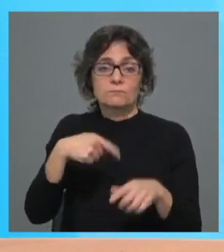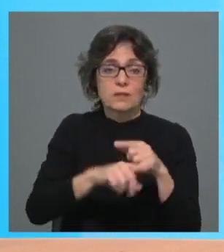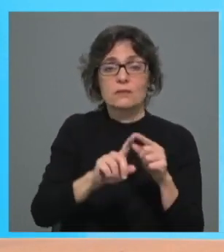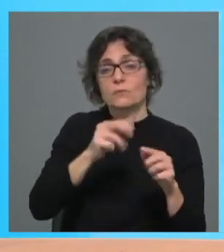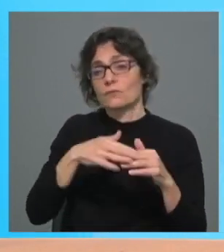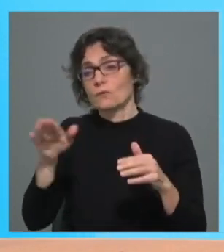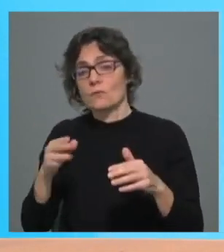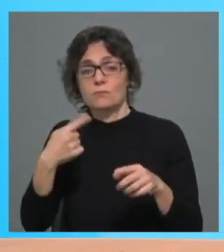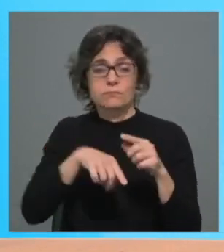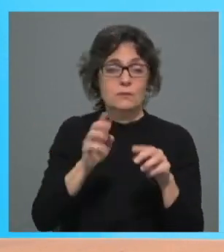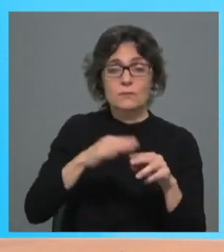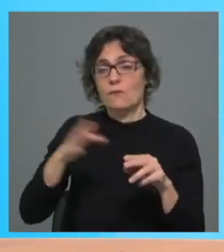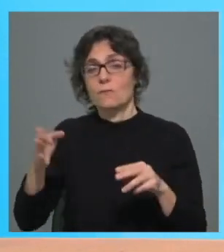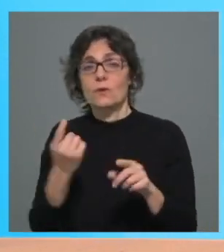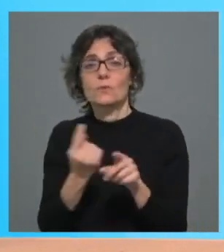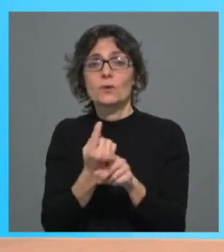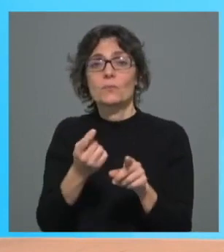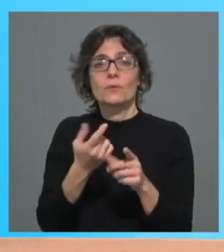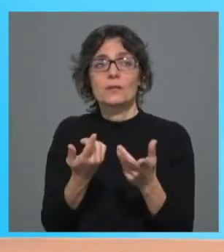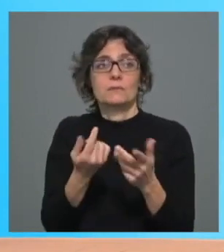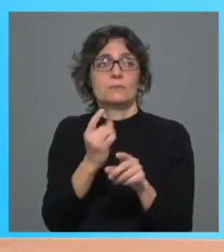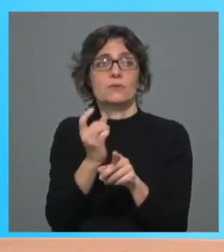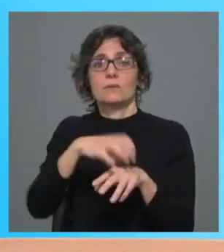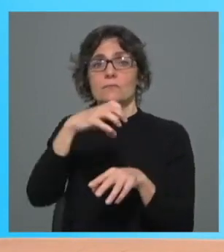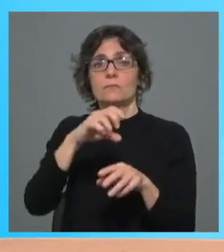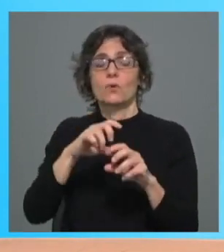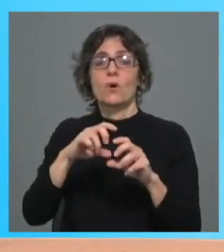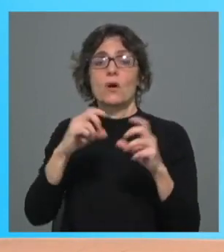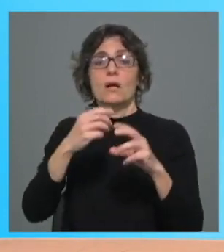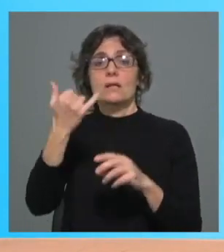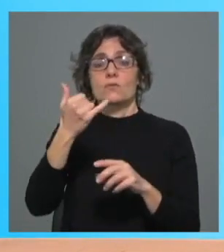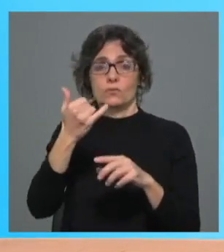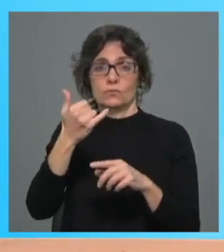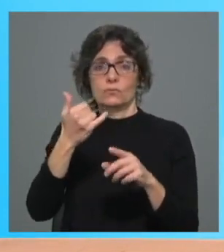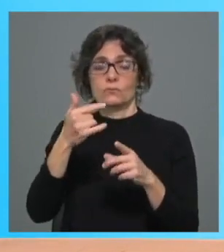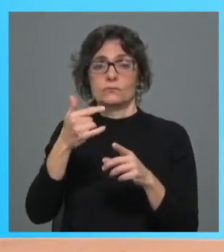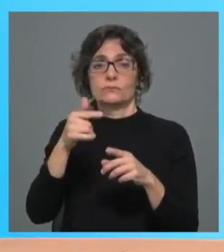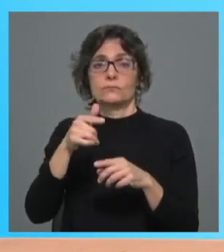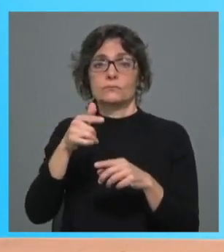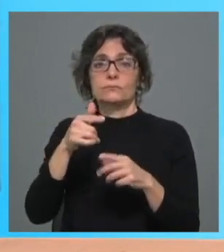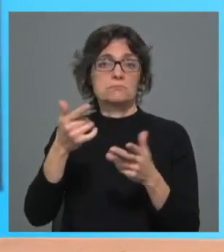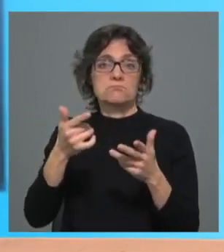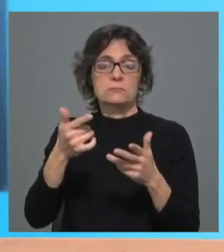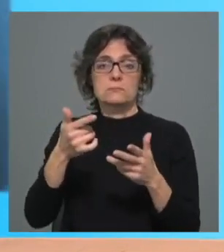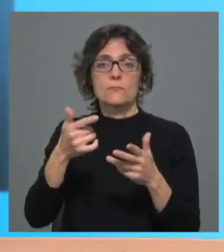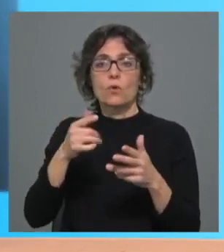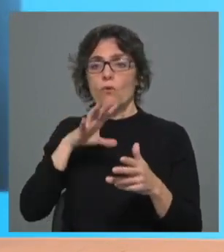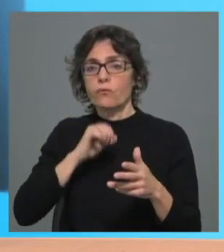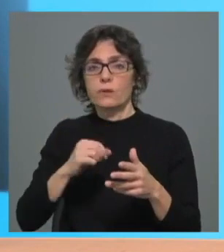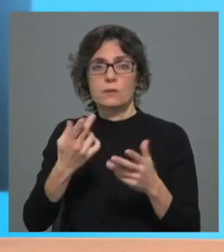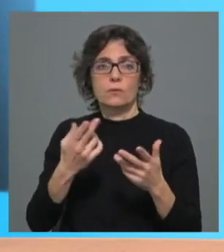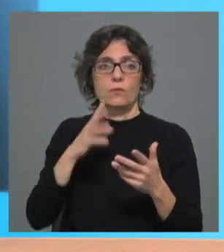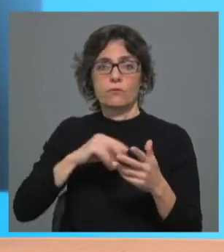porque porque não é prático não é viver num segundo andar por exemplo namoraria viver num segundo andar com um filho ou